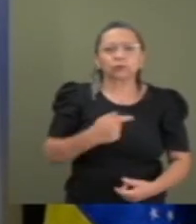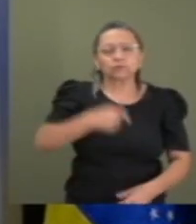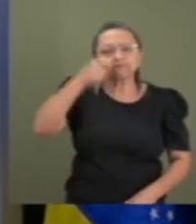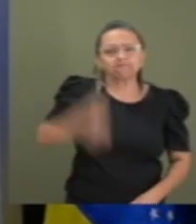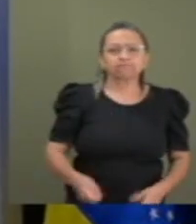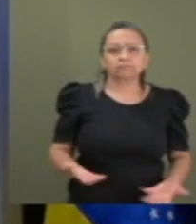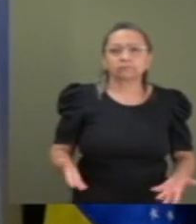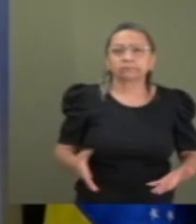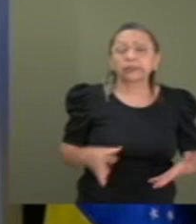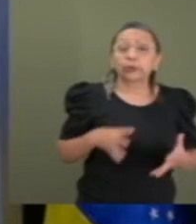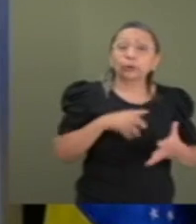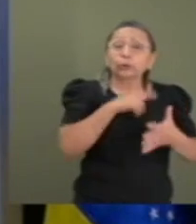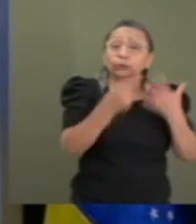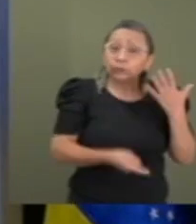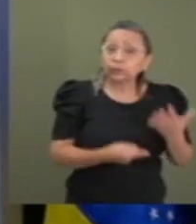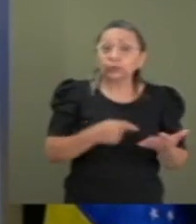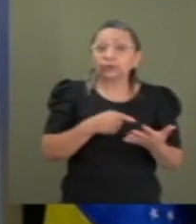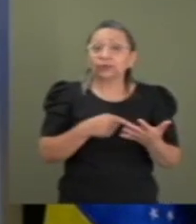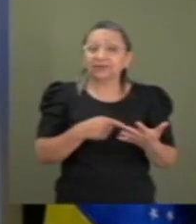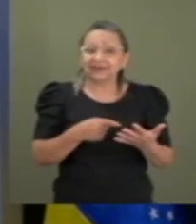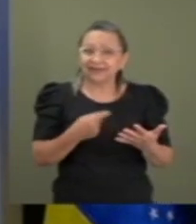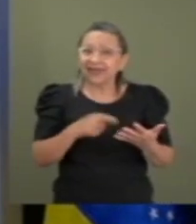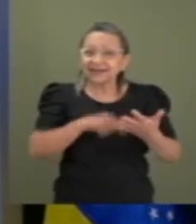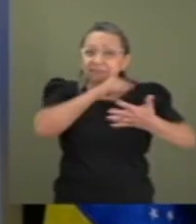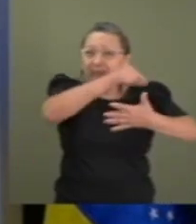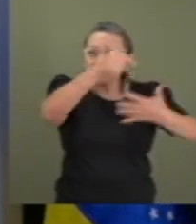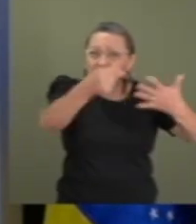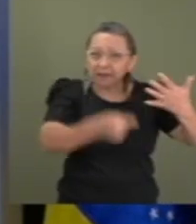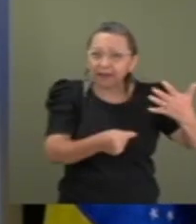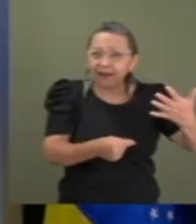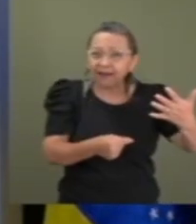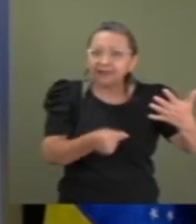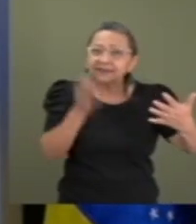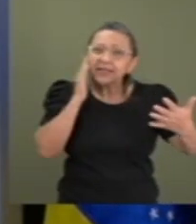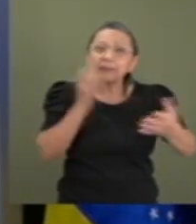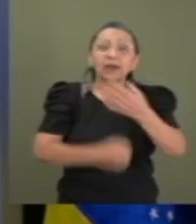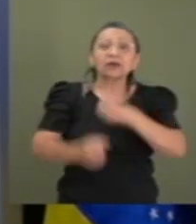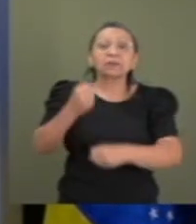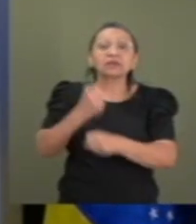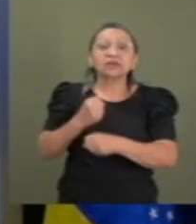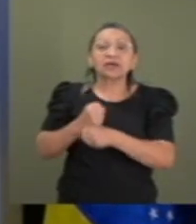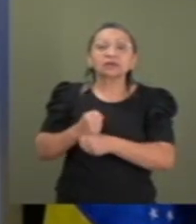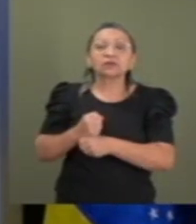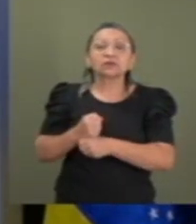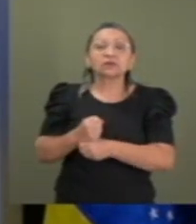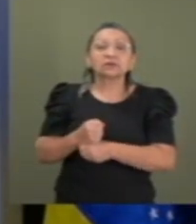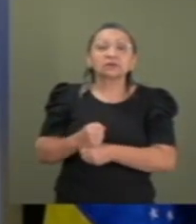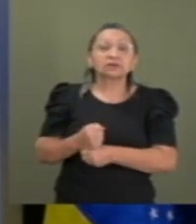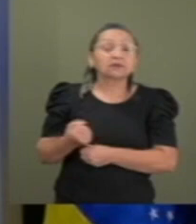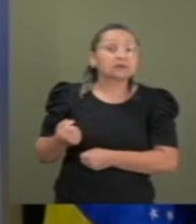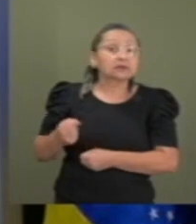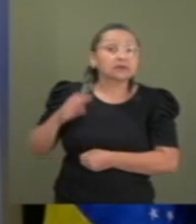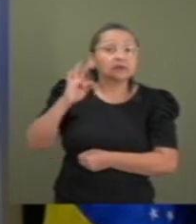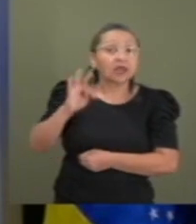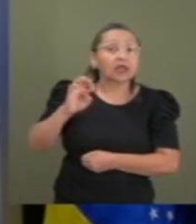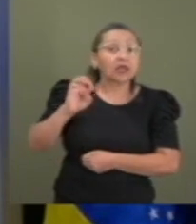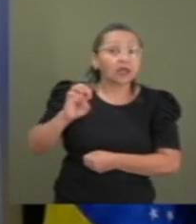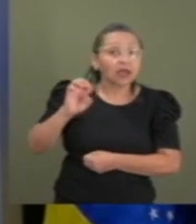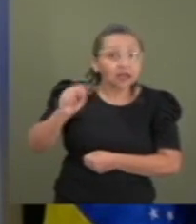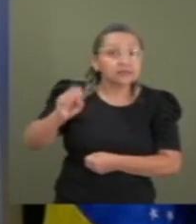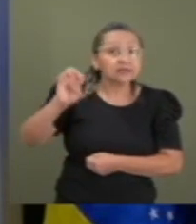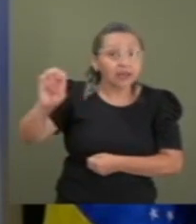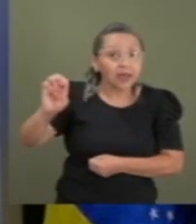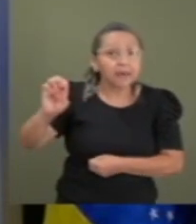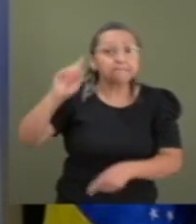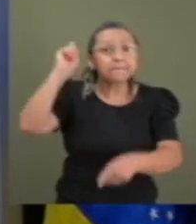E tudo isso foi proibido de se falar durante a campanha. O TSE proibiu que o povo brasileiro recebesse essa